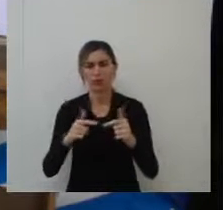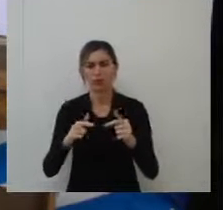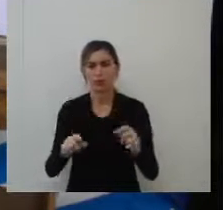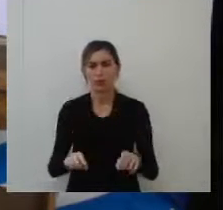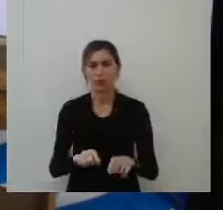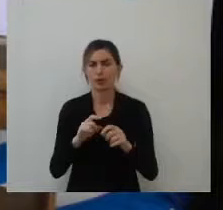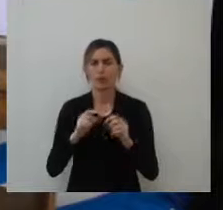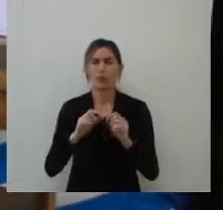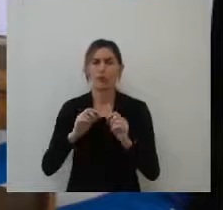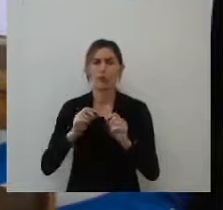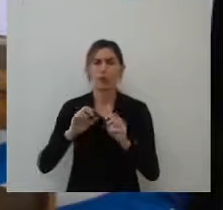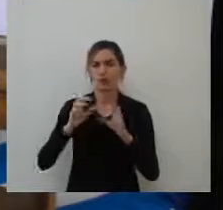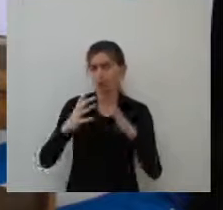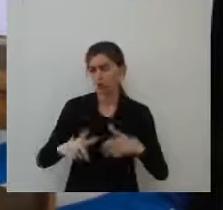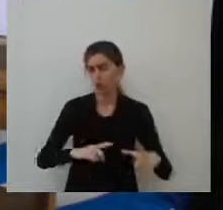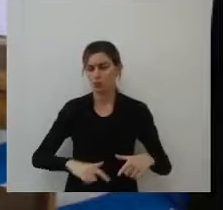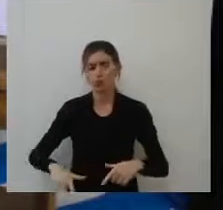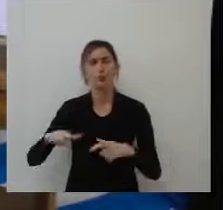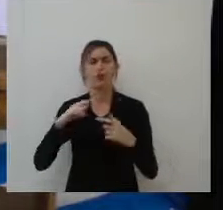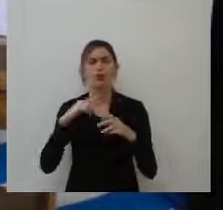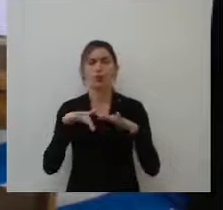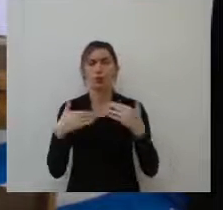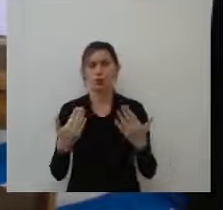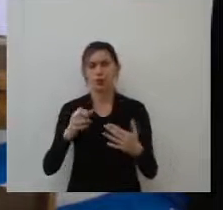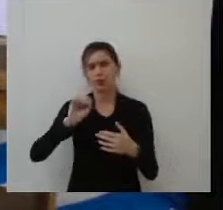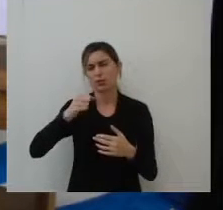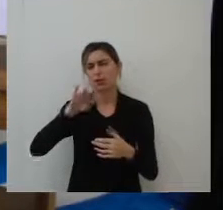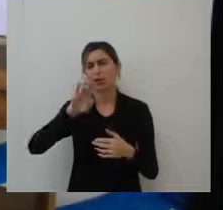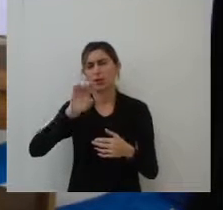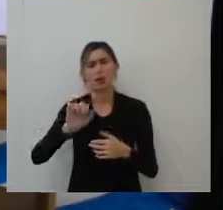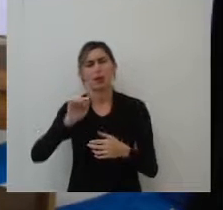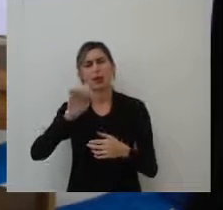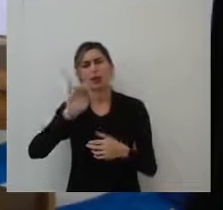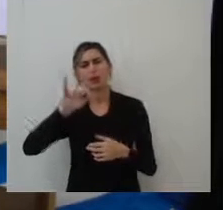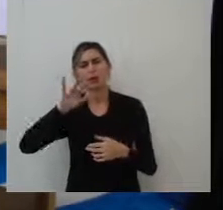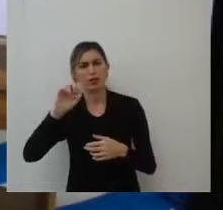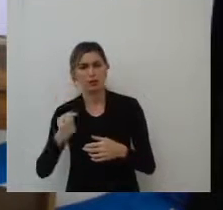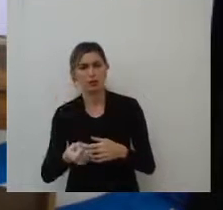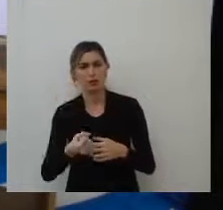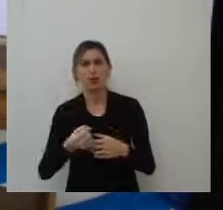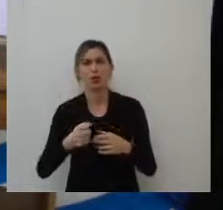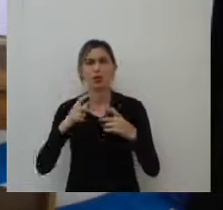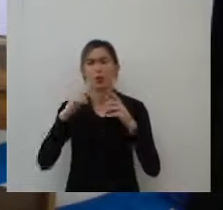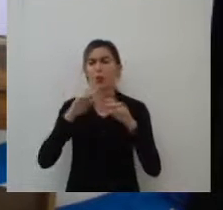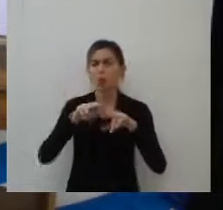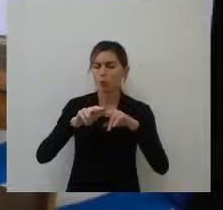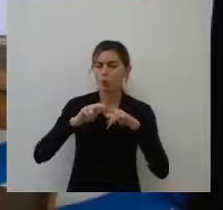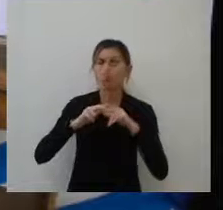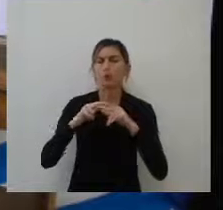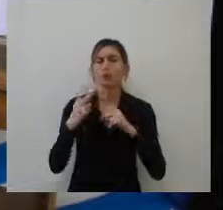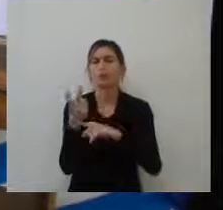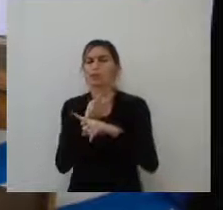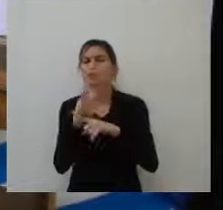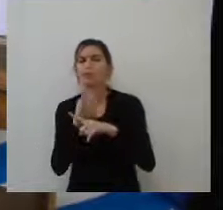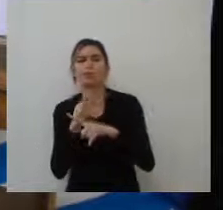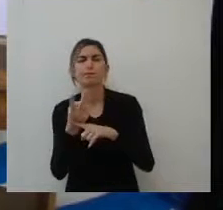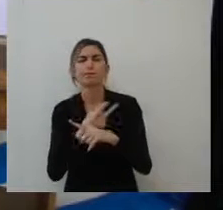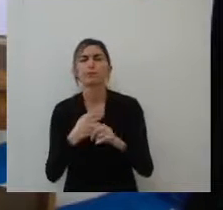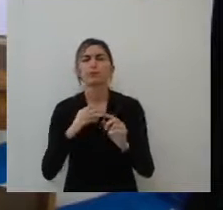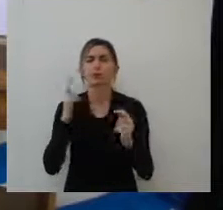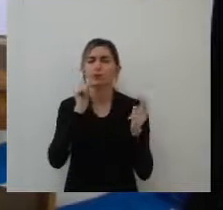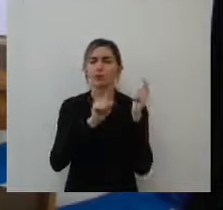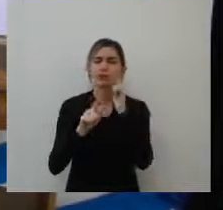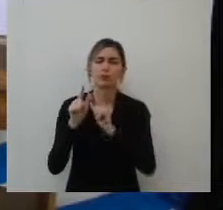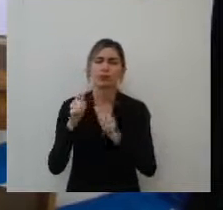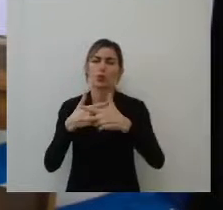no cyberespaço, entendeu? Então, esse cyberativismo aí está relacionado às causas que se busca para